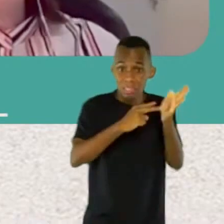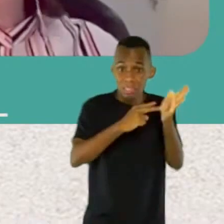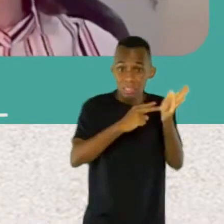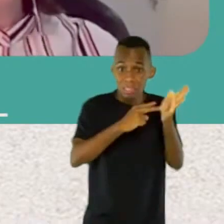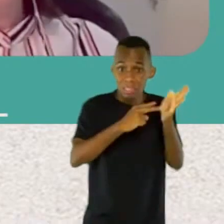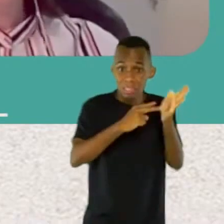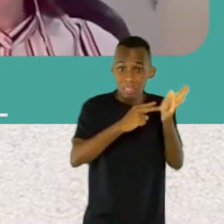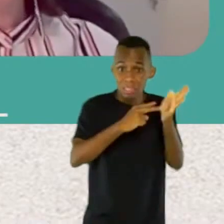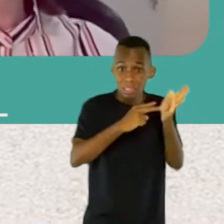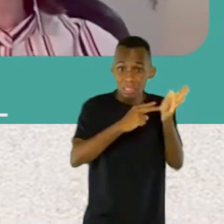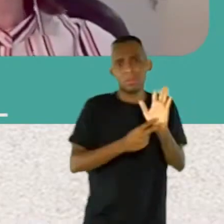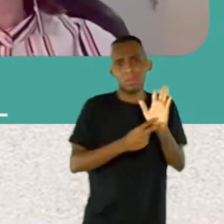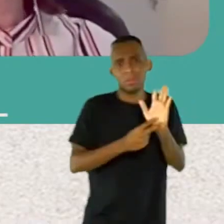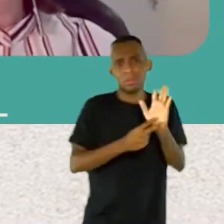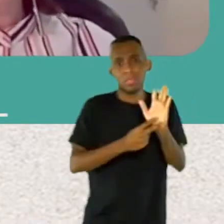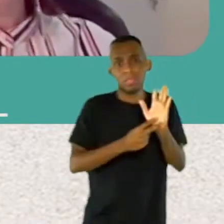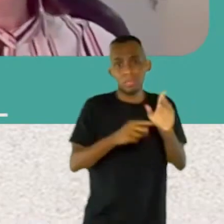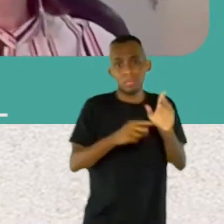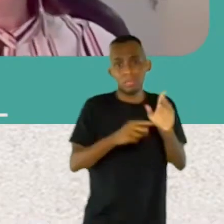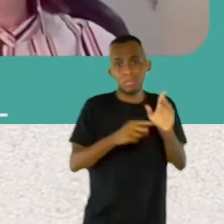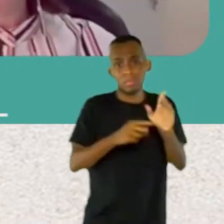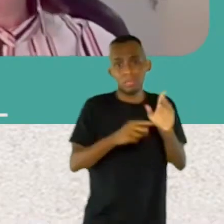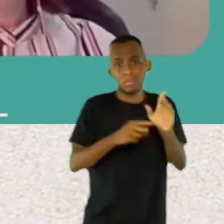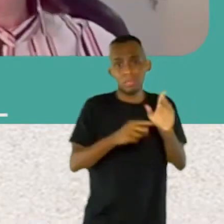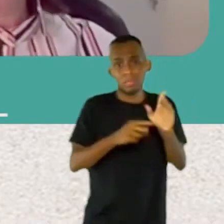racismo da nossa sociedade.